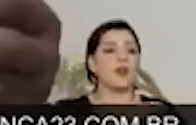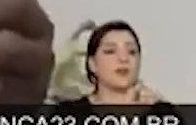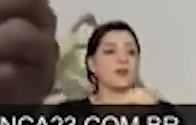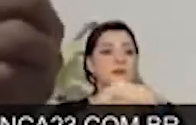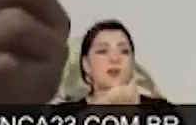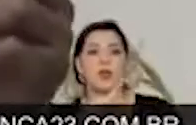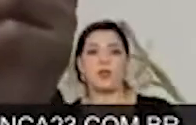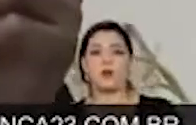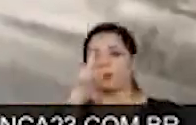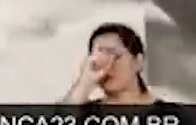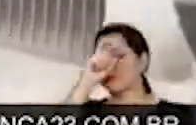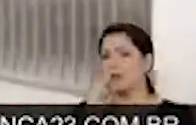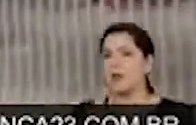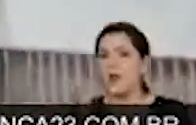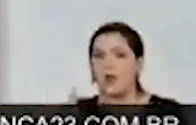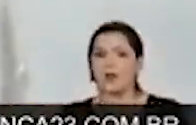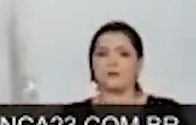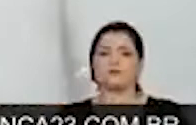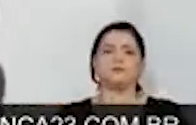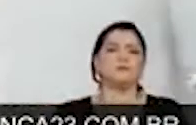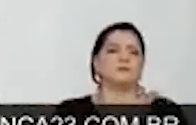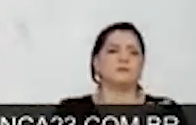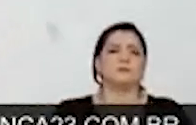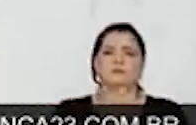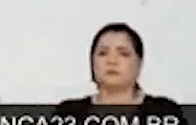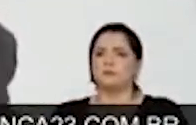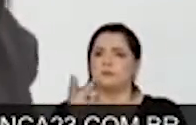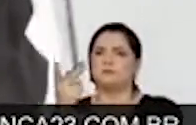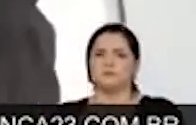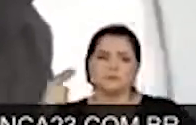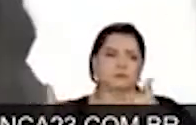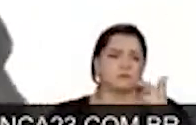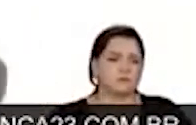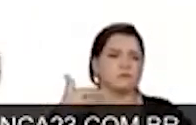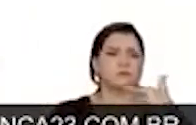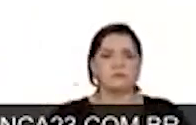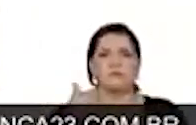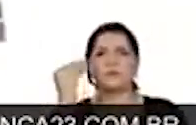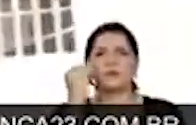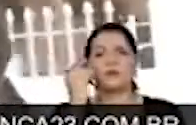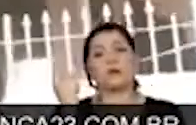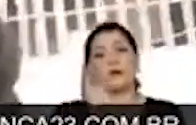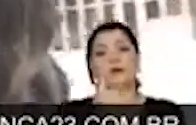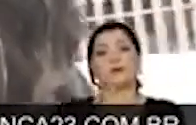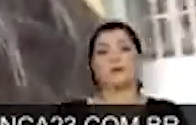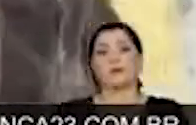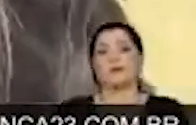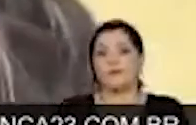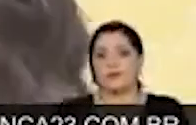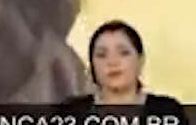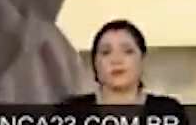IML, que vão nos hospitais, fazem uma verdadeira peregrinação para tentar encontrar as crianças